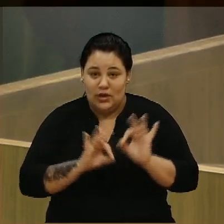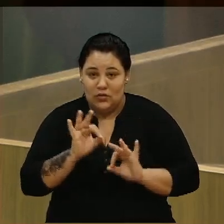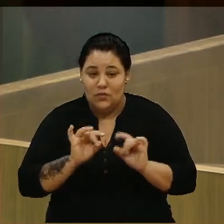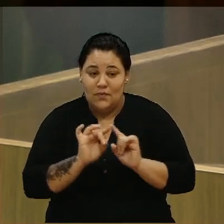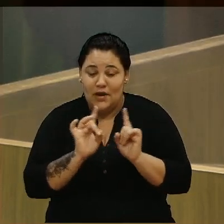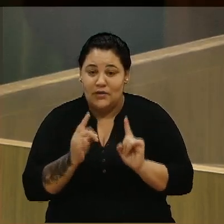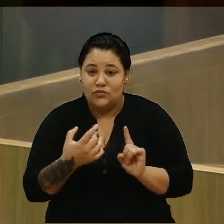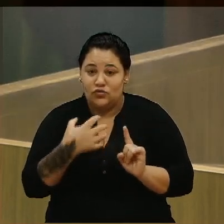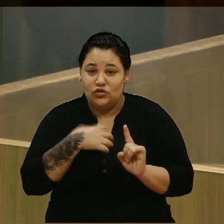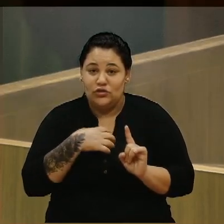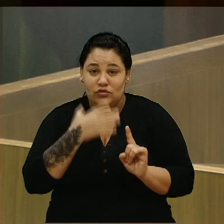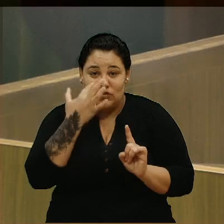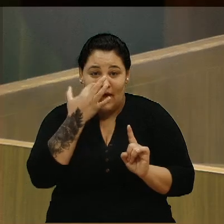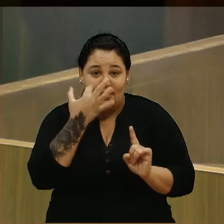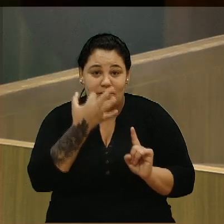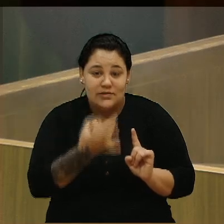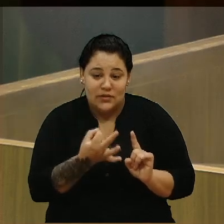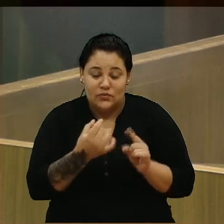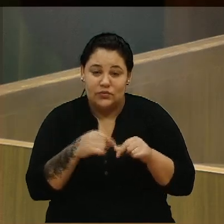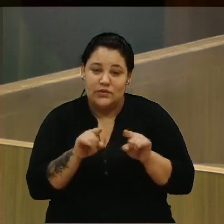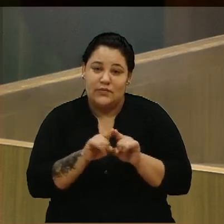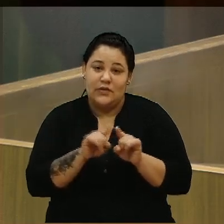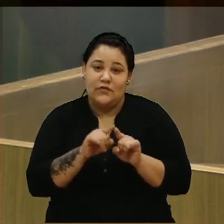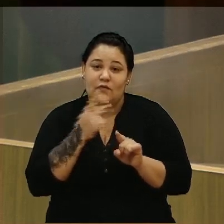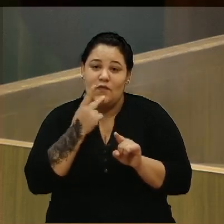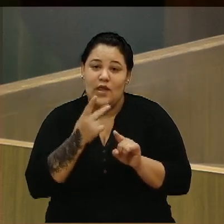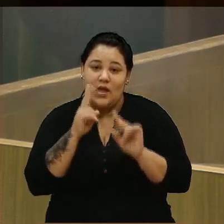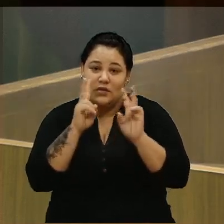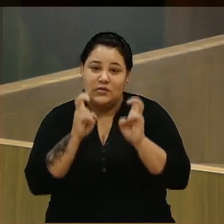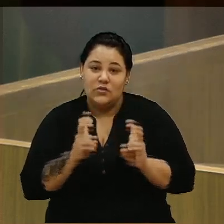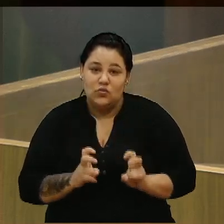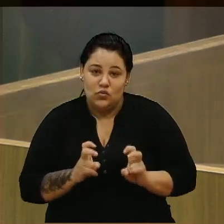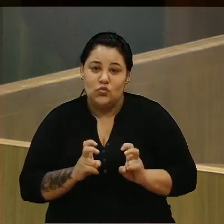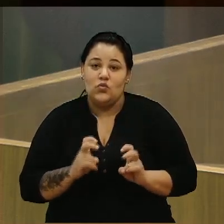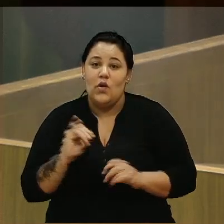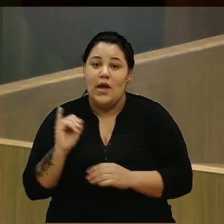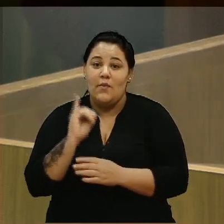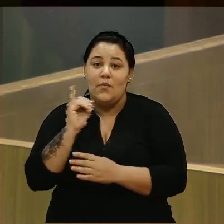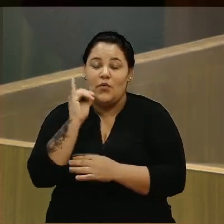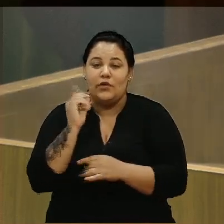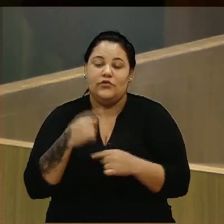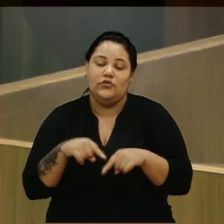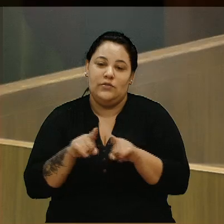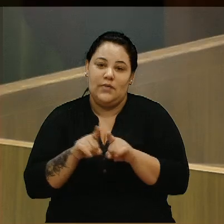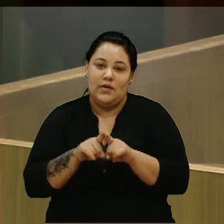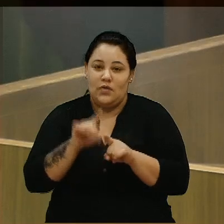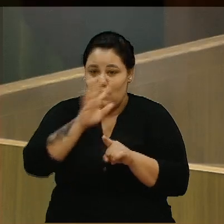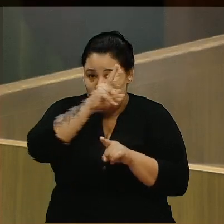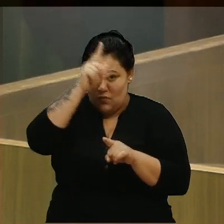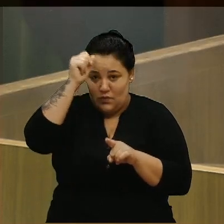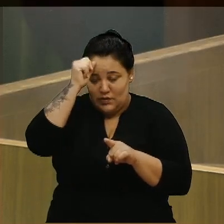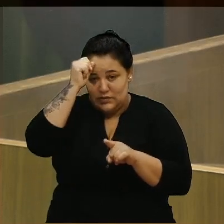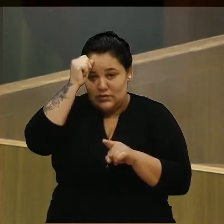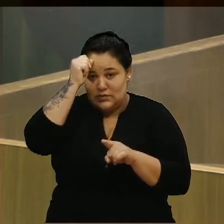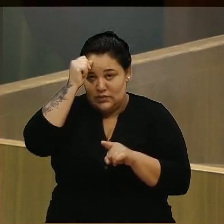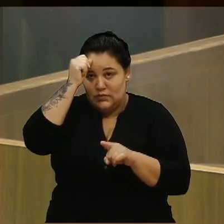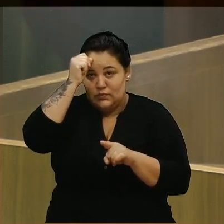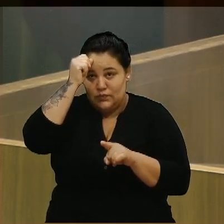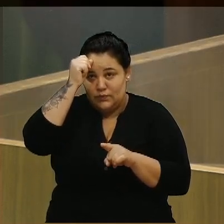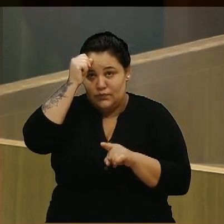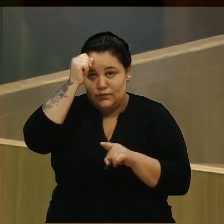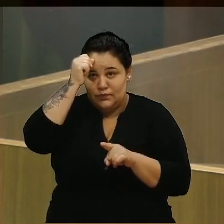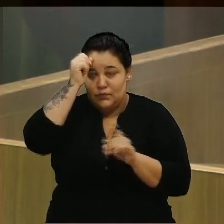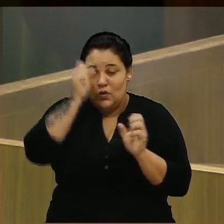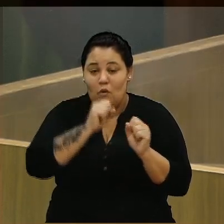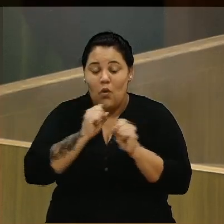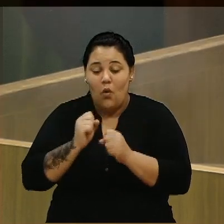de alertar, de trazer esse tema importante para que o município se volte a ele, né? Passe a pensar